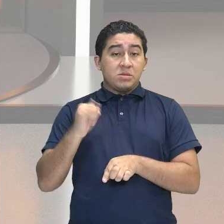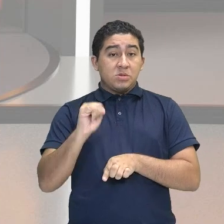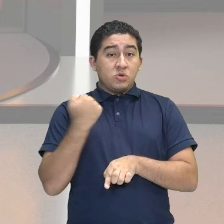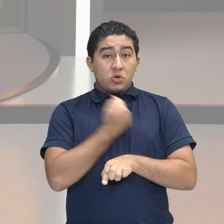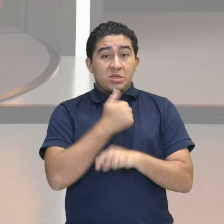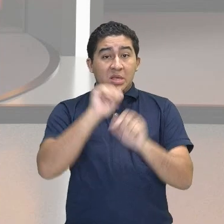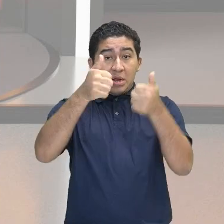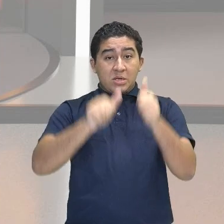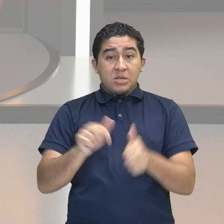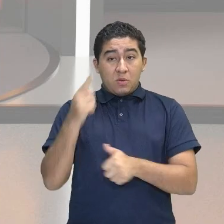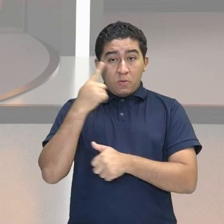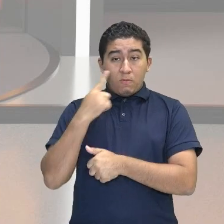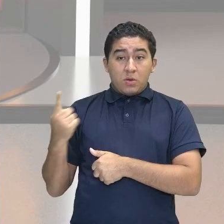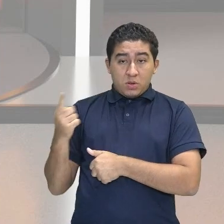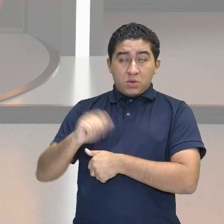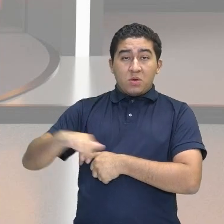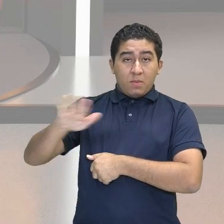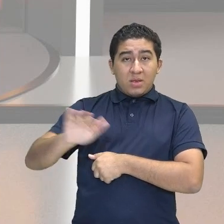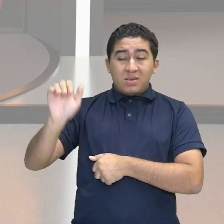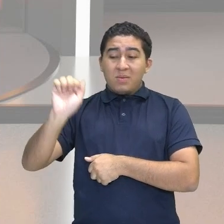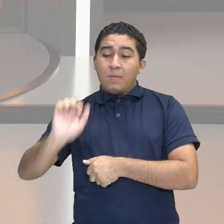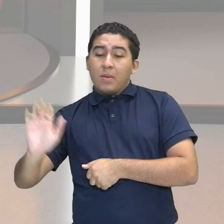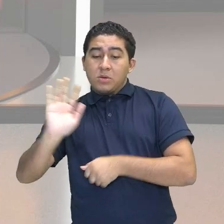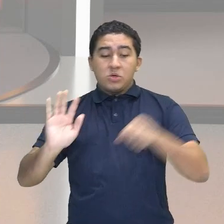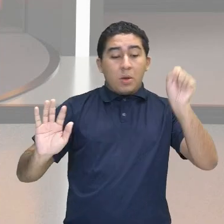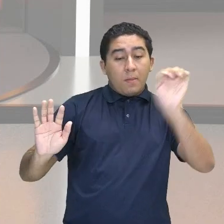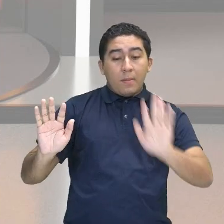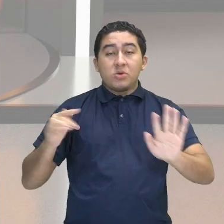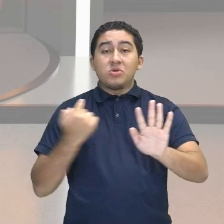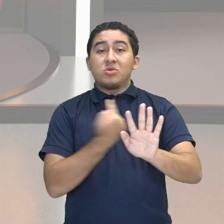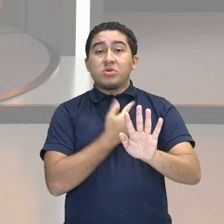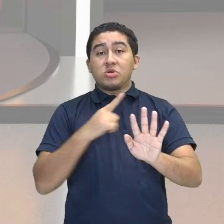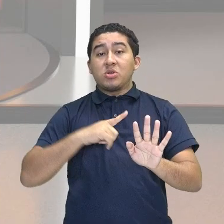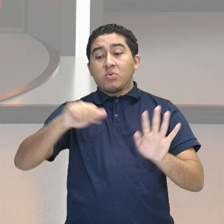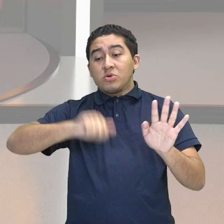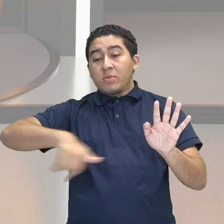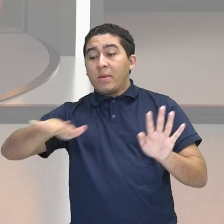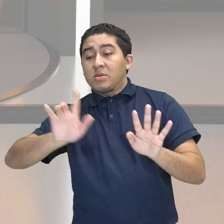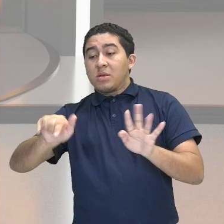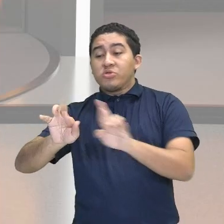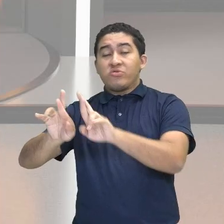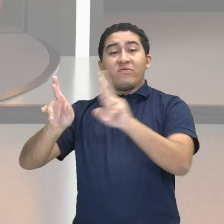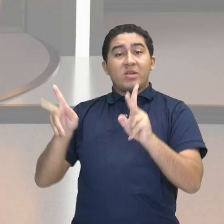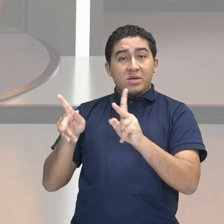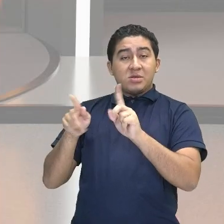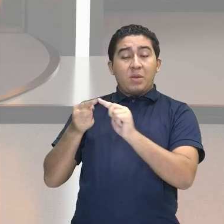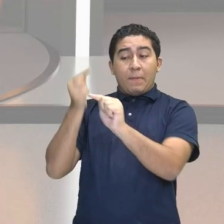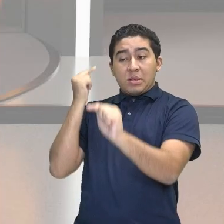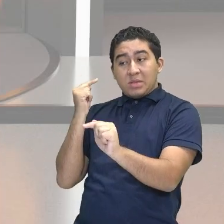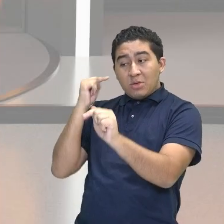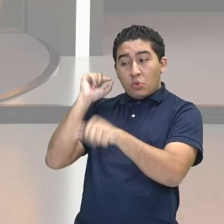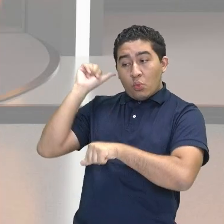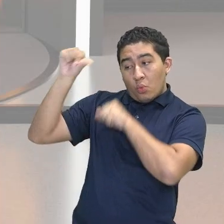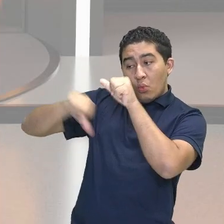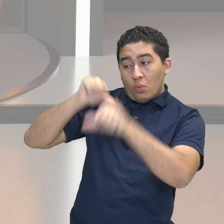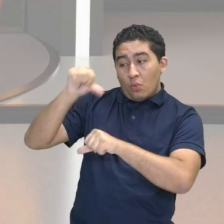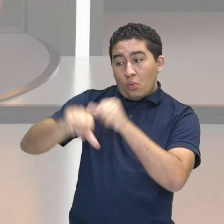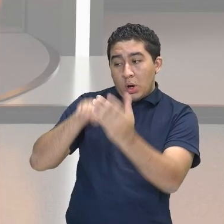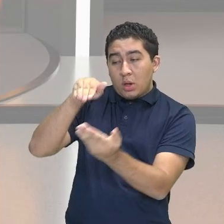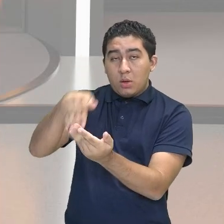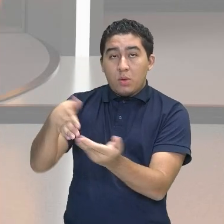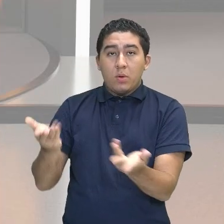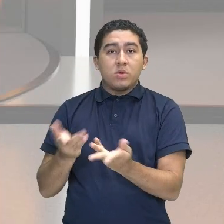essa paisagem, anos atrás, nós tínhamos uma paisagem diferente que já foi modificada. Nós temos ali casas que